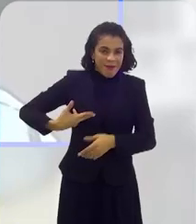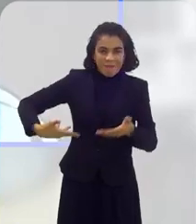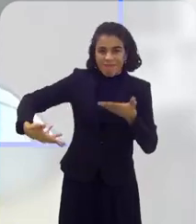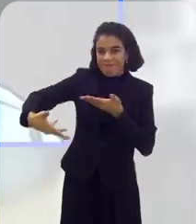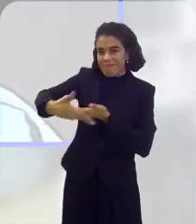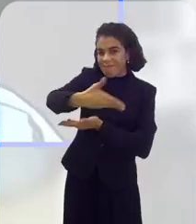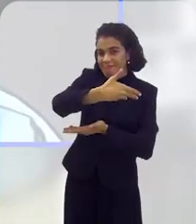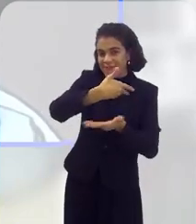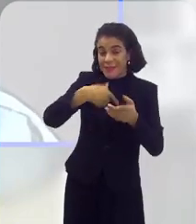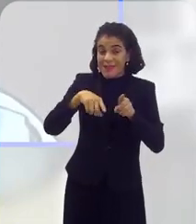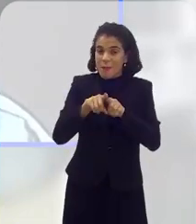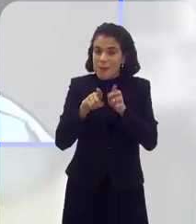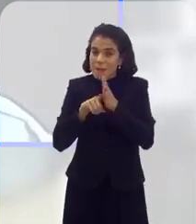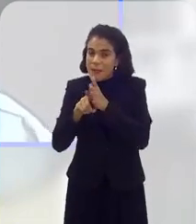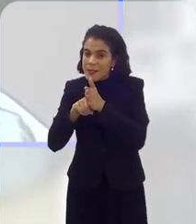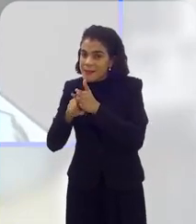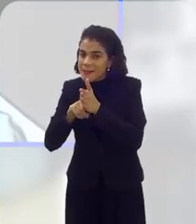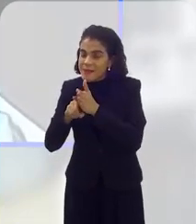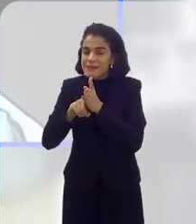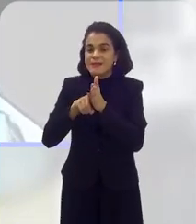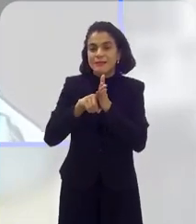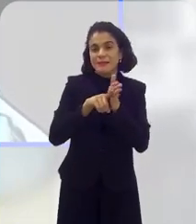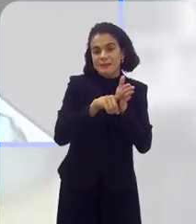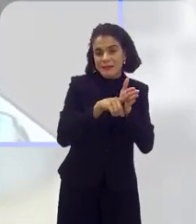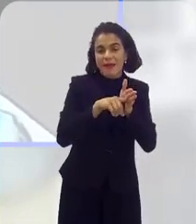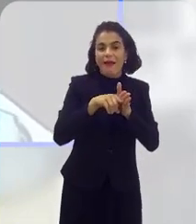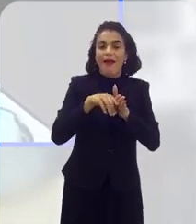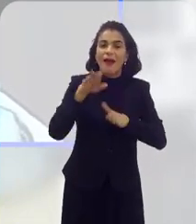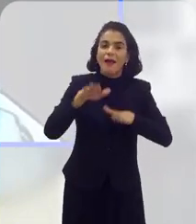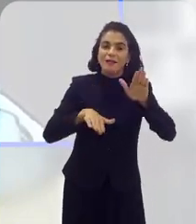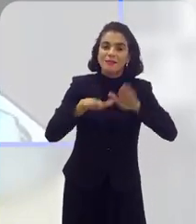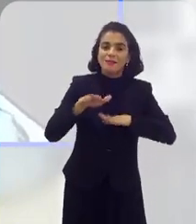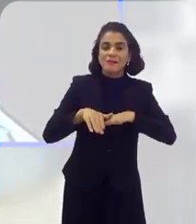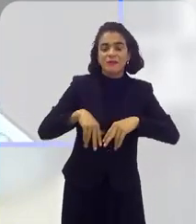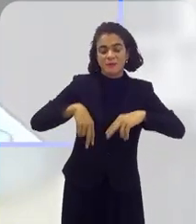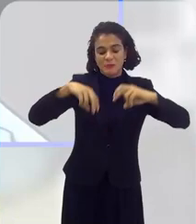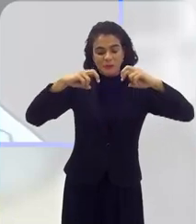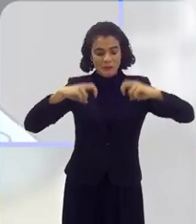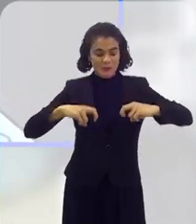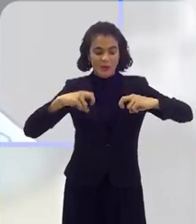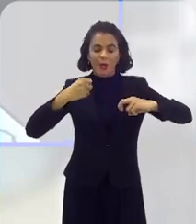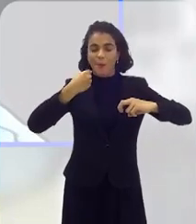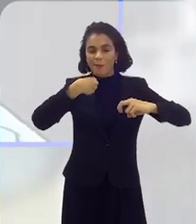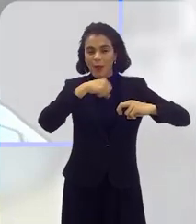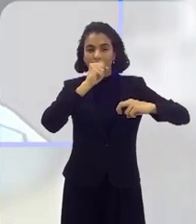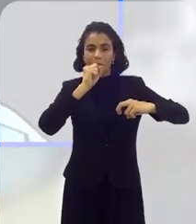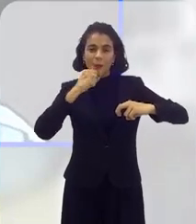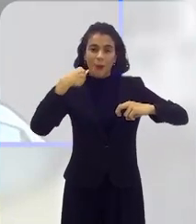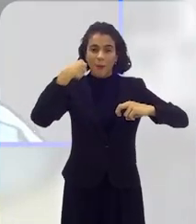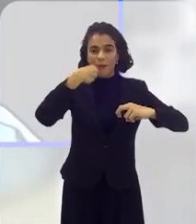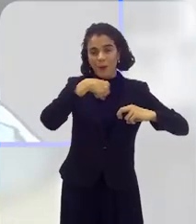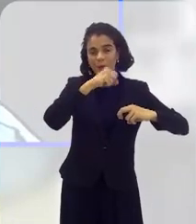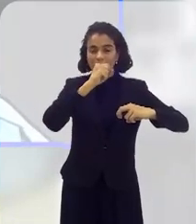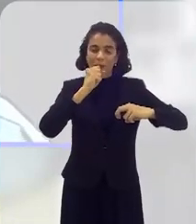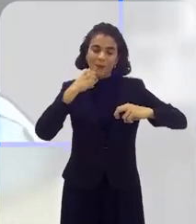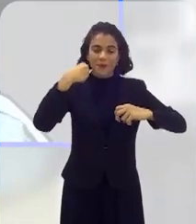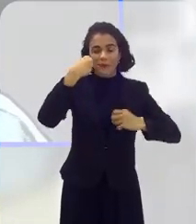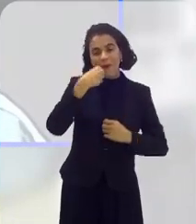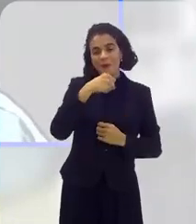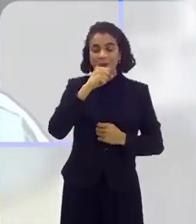e através das pesquisas, às vezes na saída, paravam para tomar um sorvete ou dar uma volta de